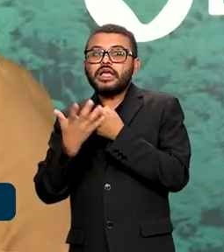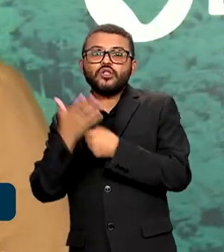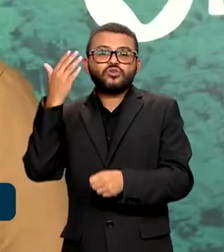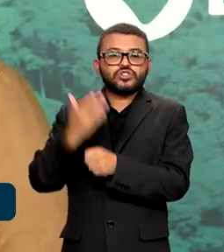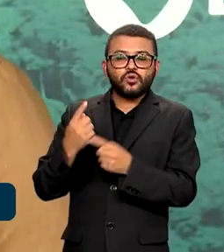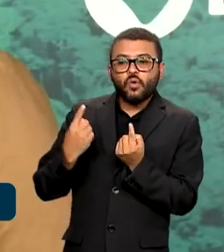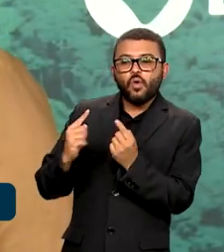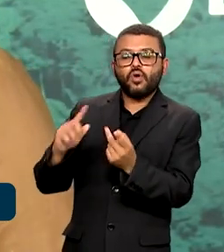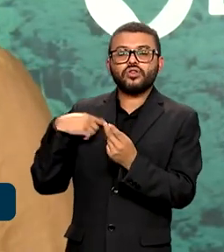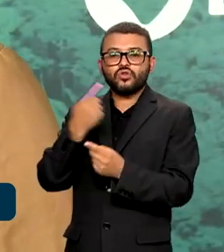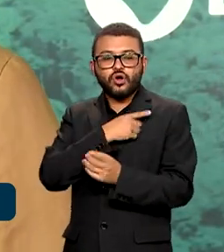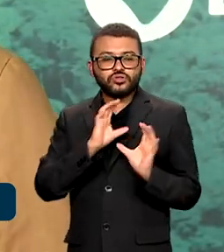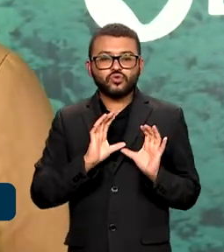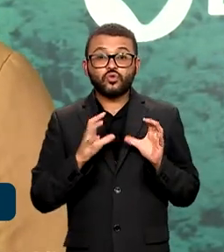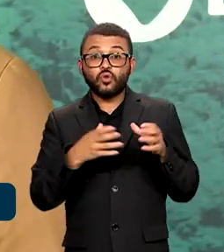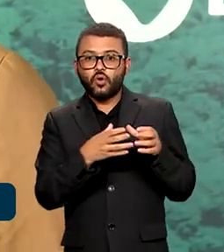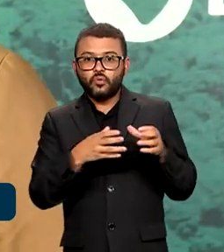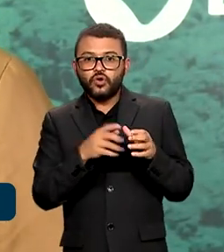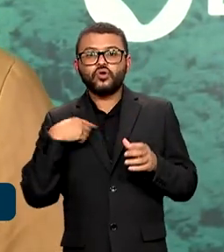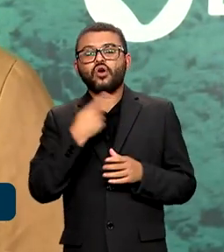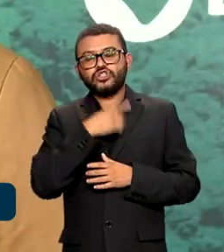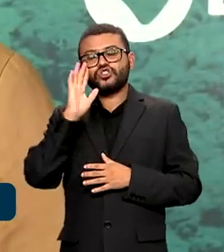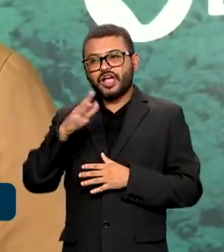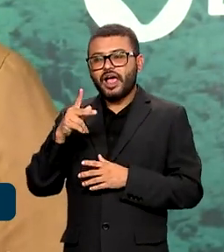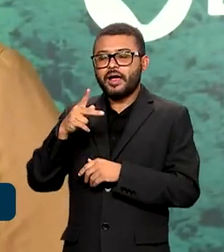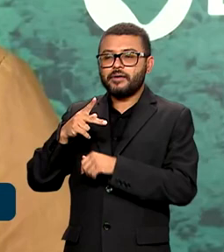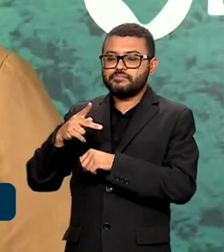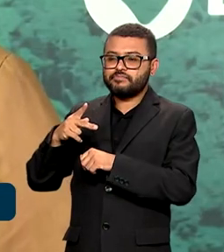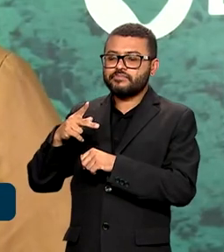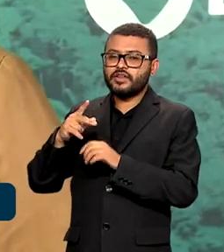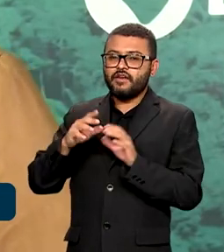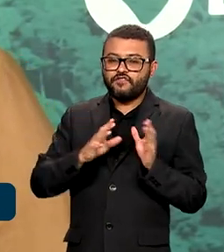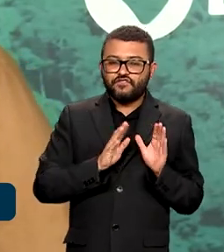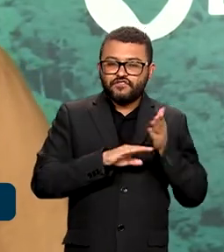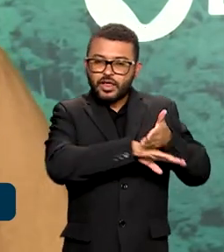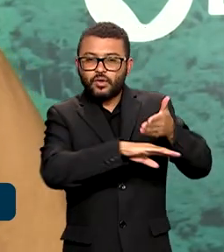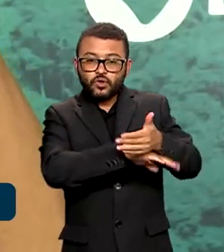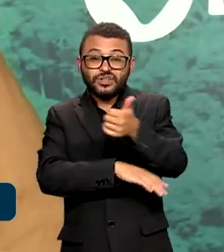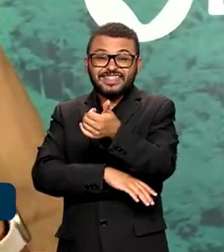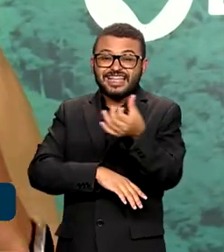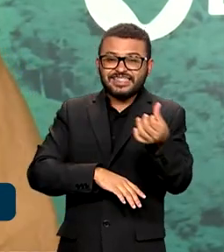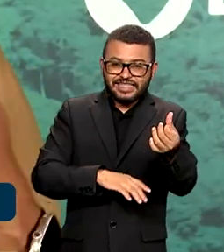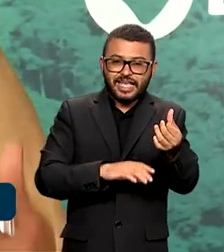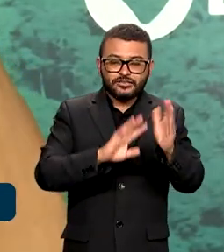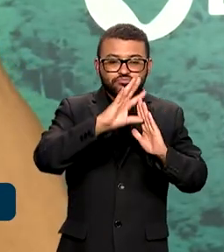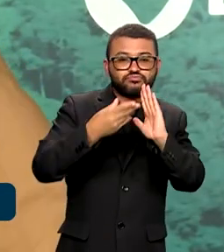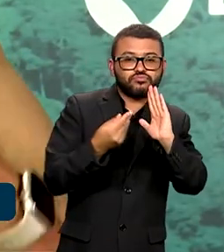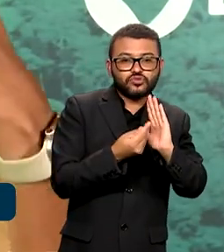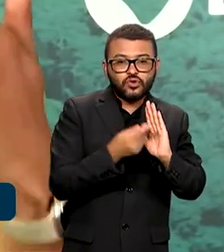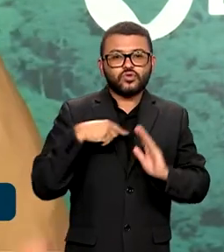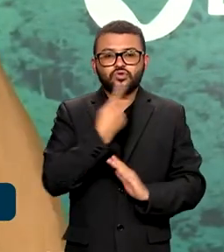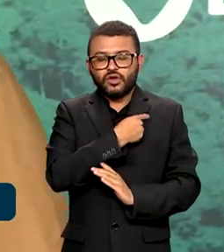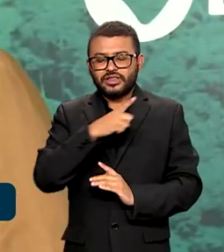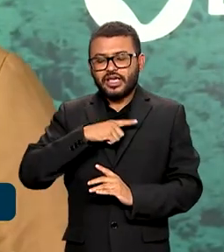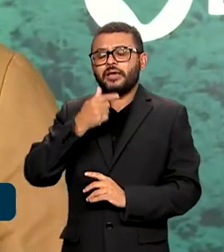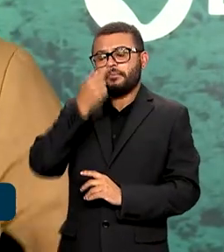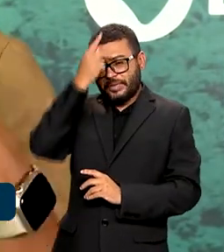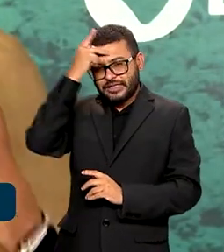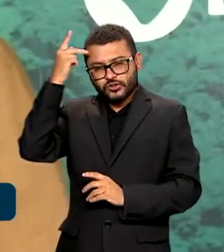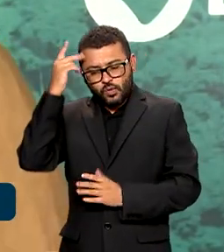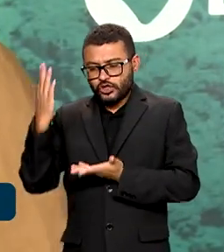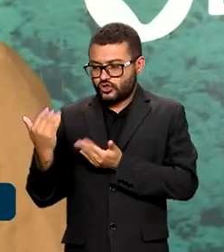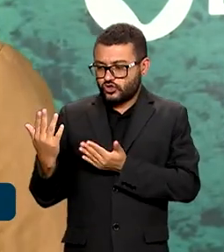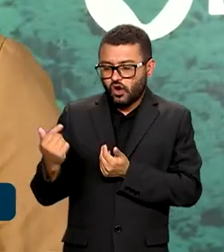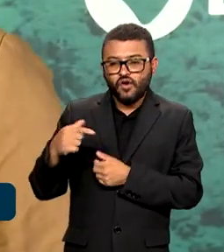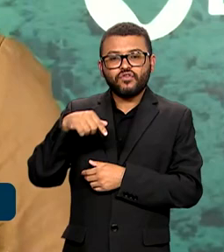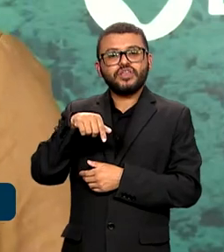dessa população. Então a gente já tem rodado, já fomos em 16 quilombos, né? E além disso, com Juventude Negra Viva, com a